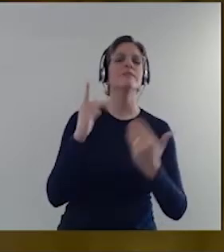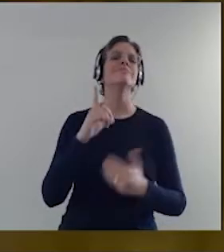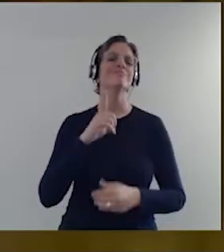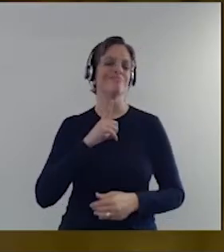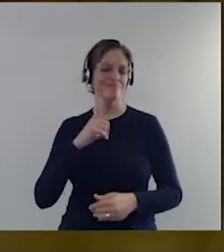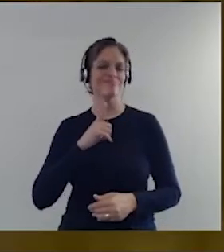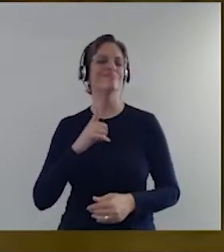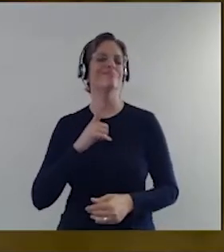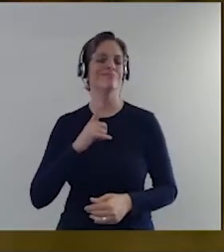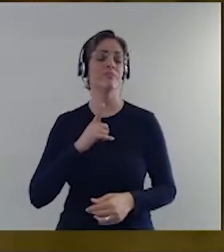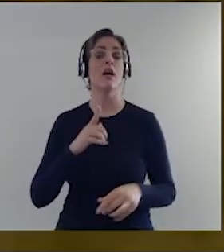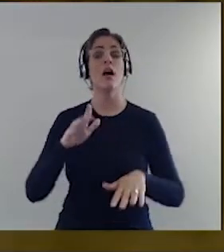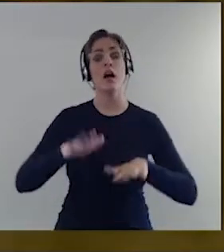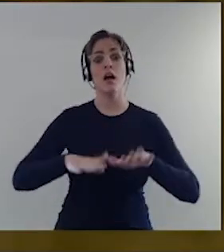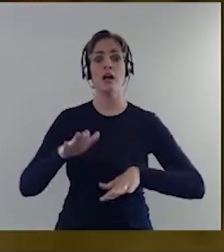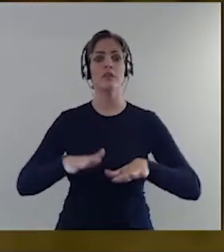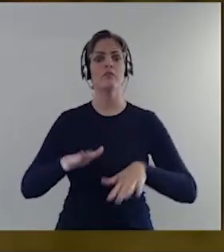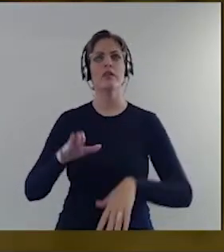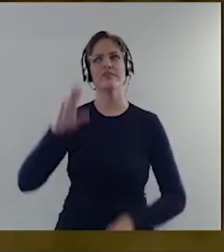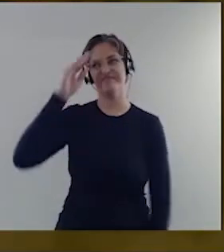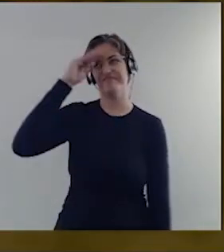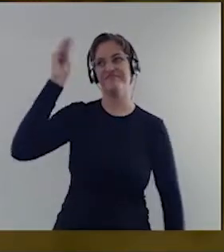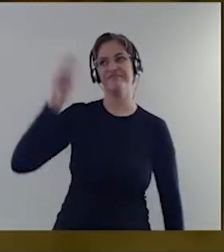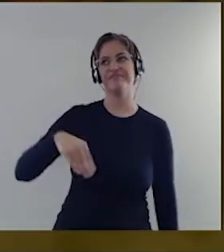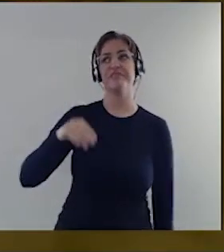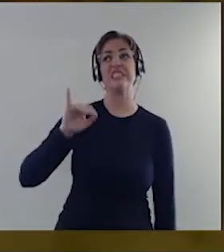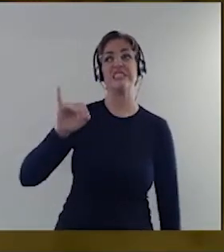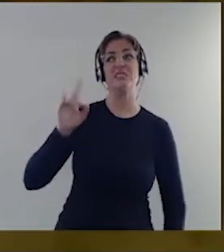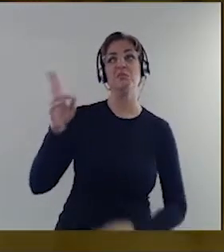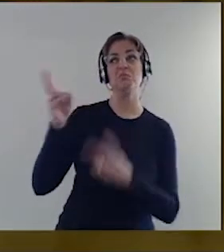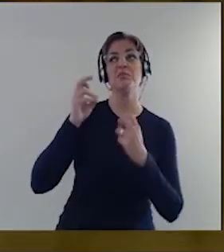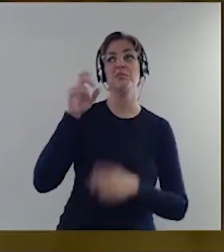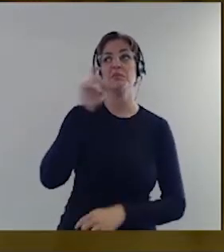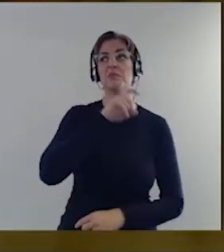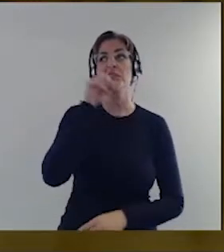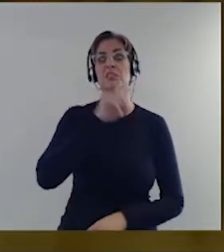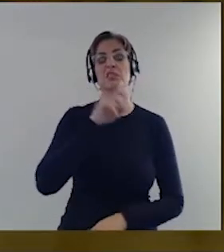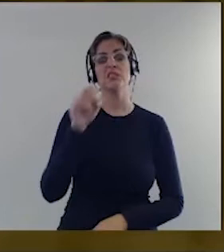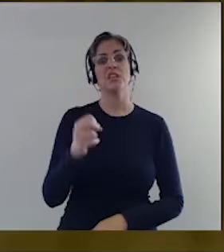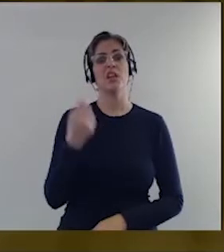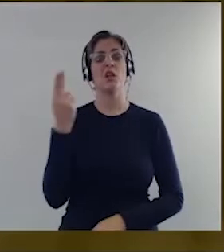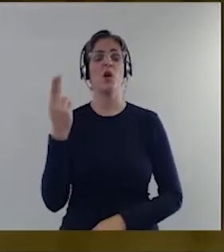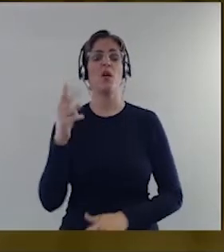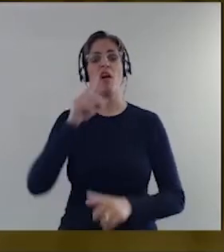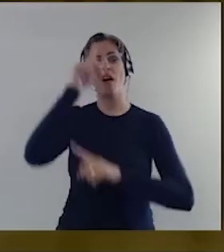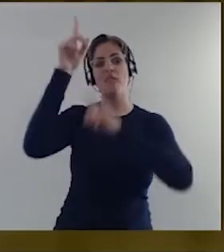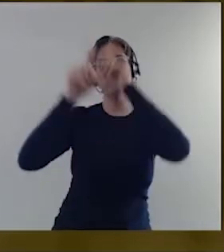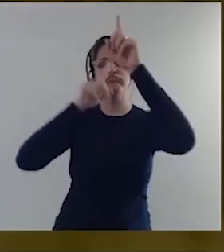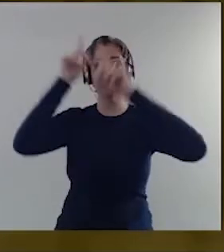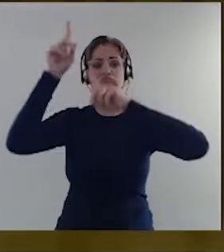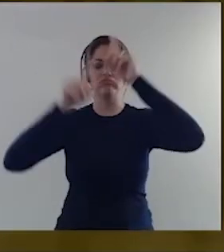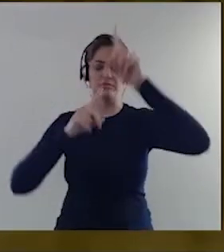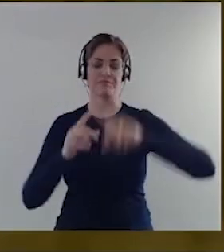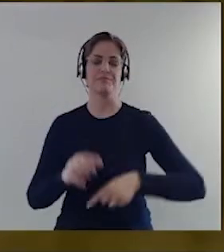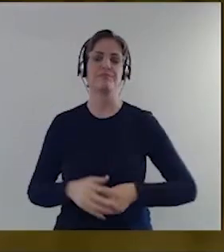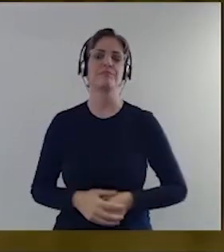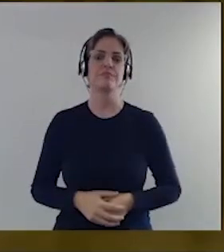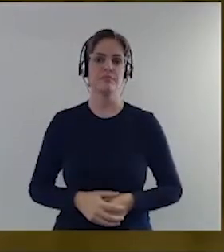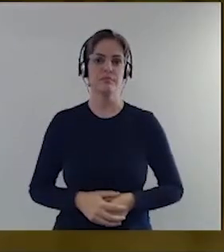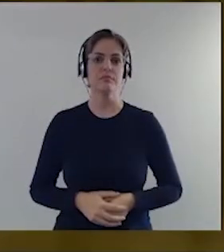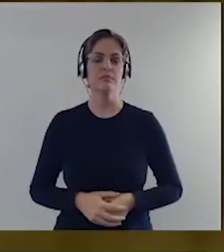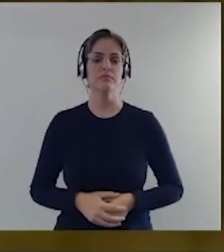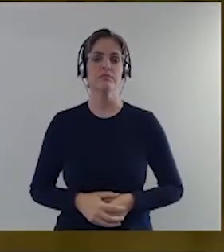Deixam, inclusive, de levar a sério falas mentirosas e representações. À medida que se tornam